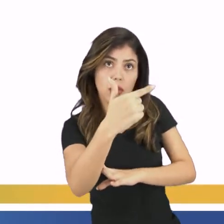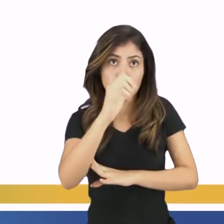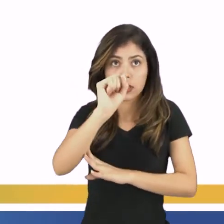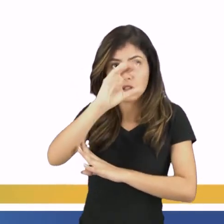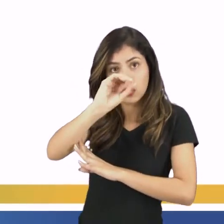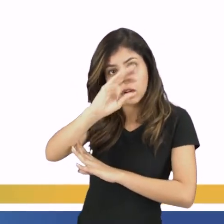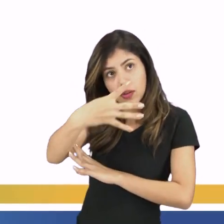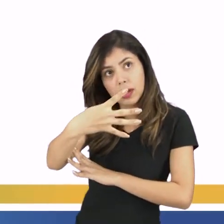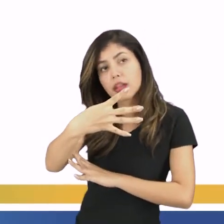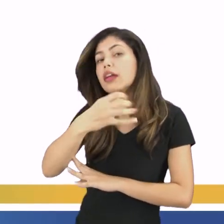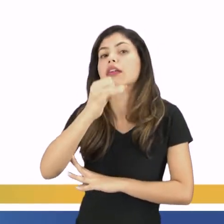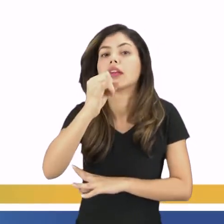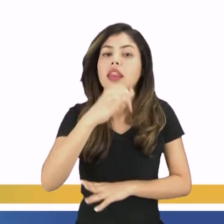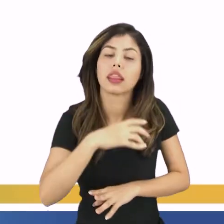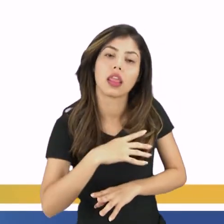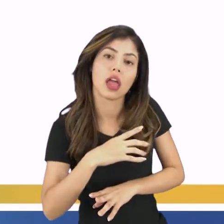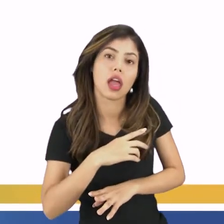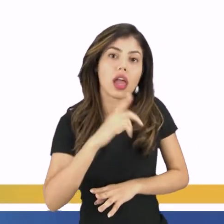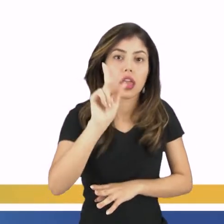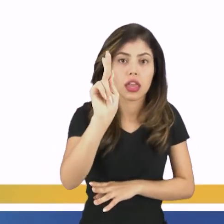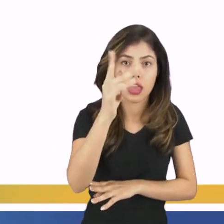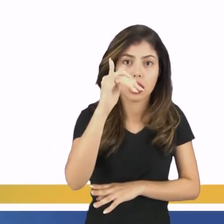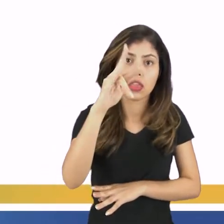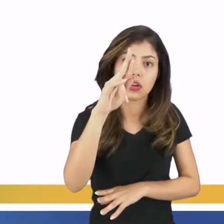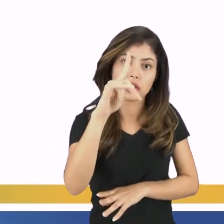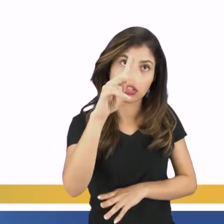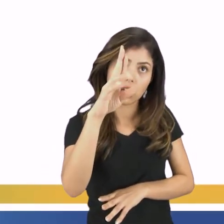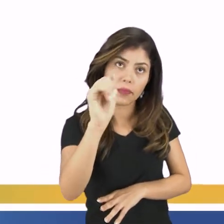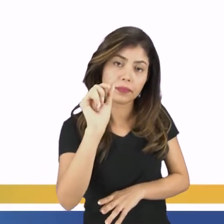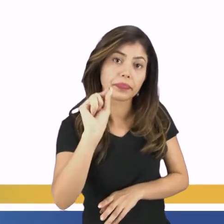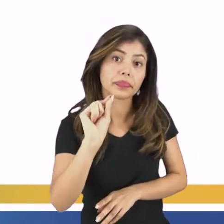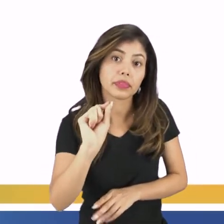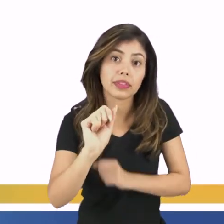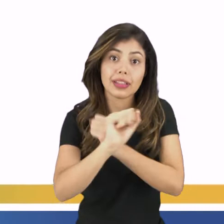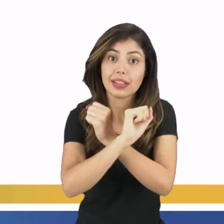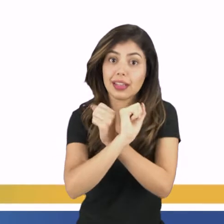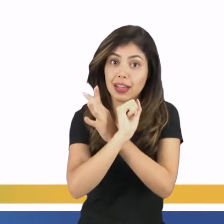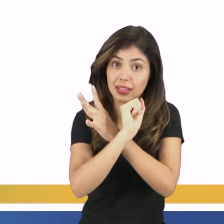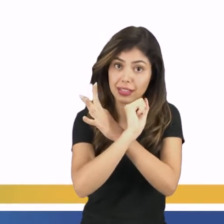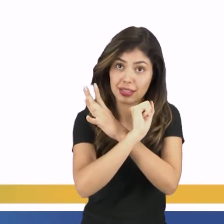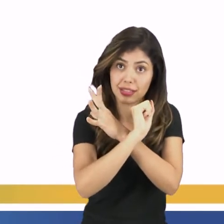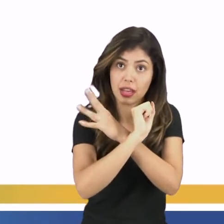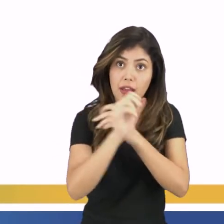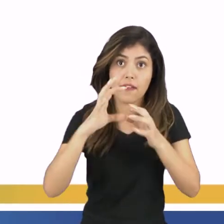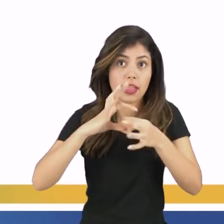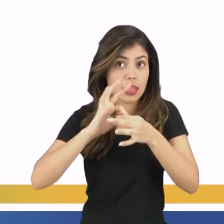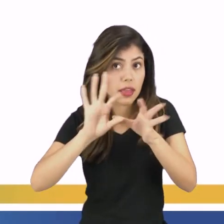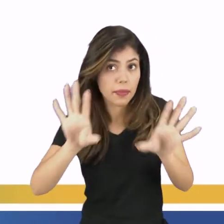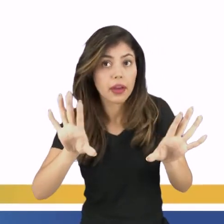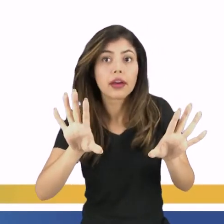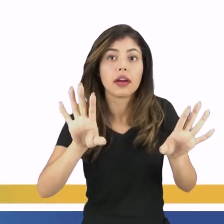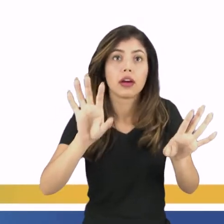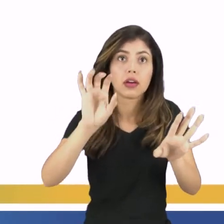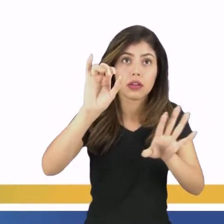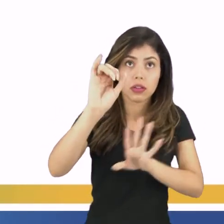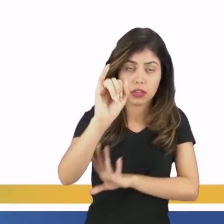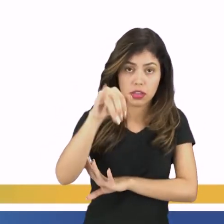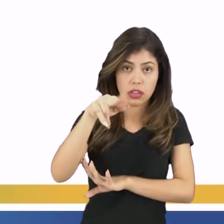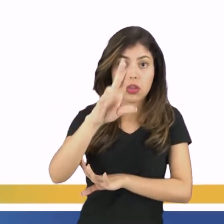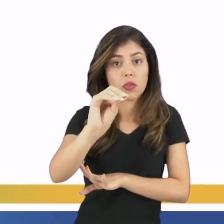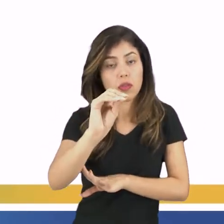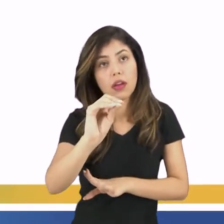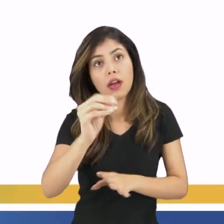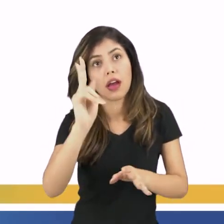H2SO4. Se tem hidrogênio, nós temos uma substância ácida, que vai liberar o íon H+. E nós